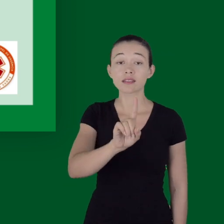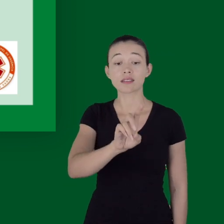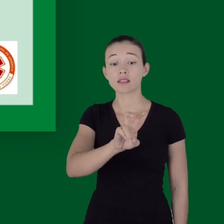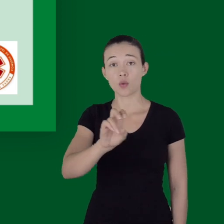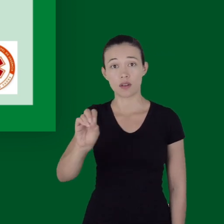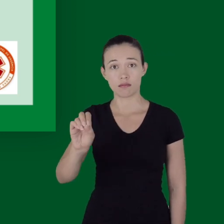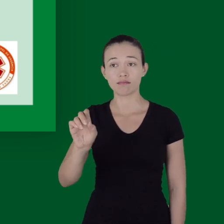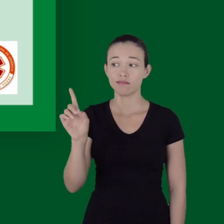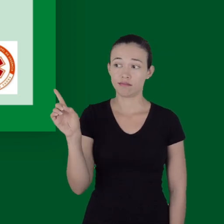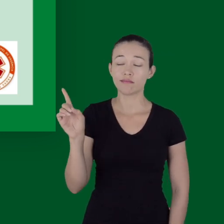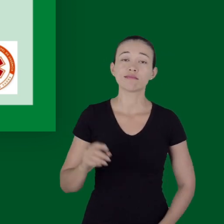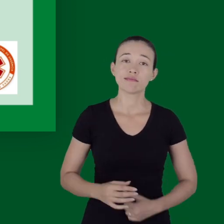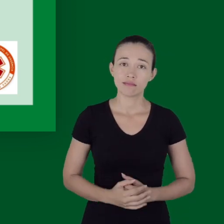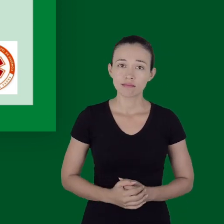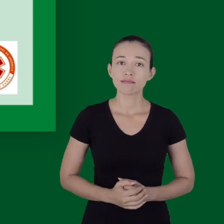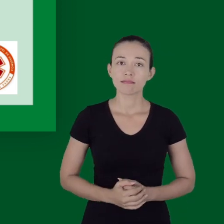tá